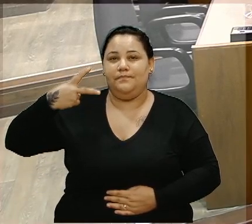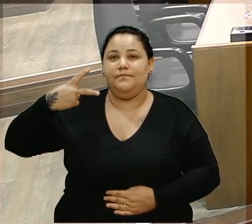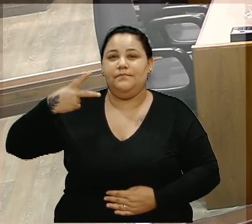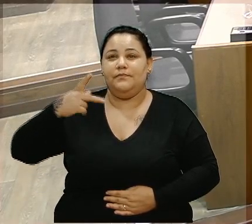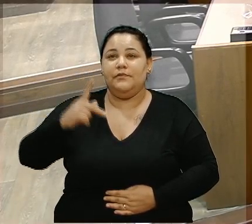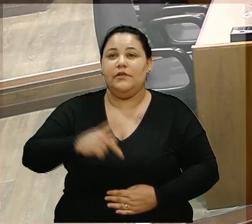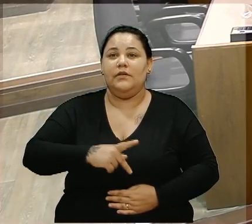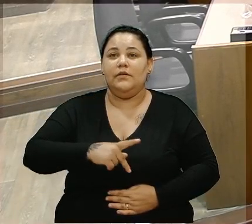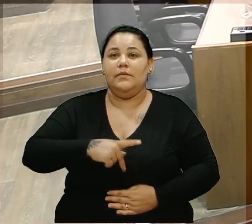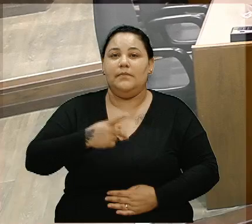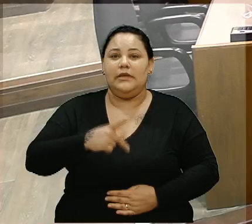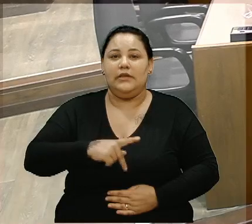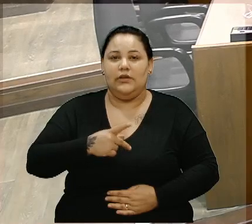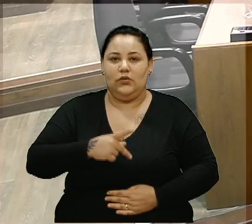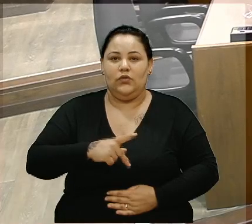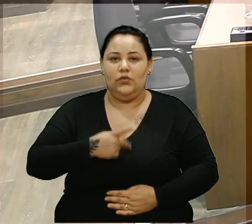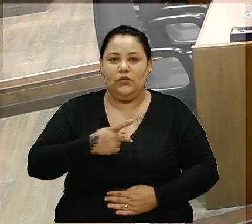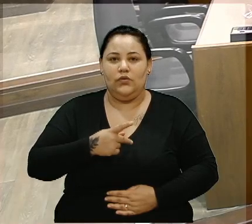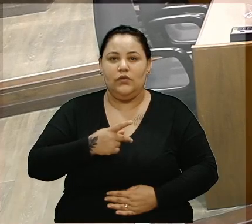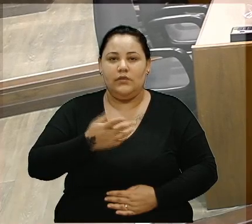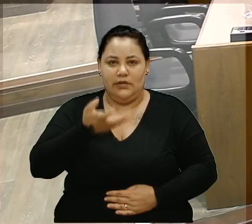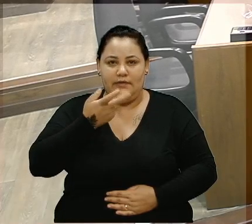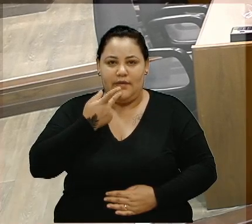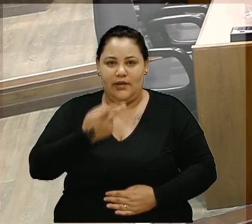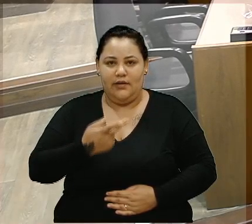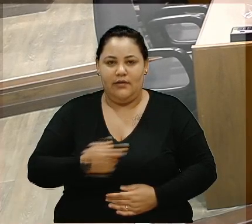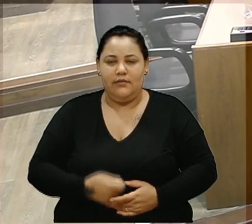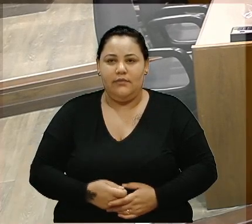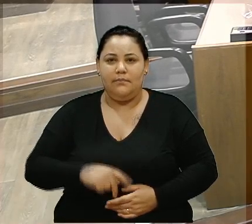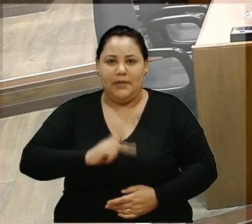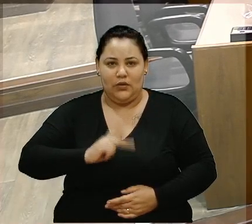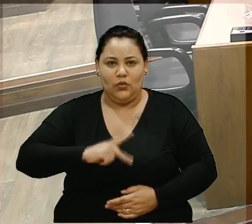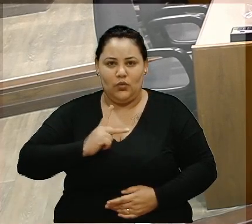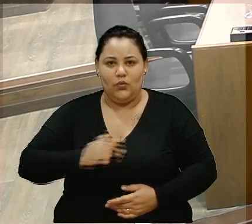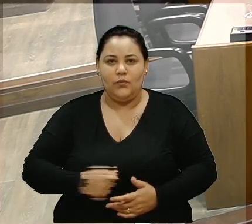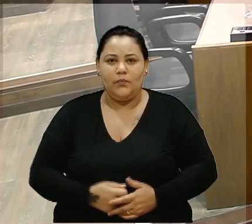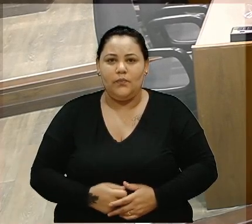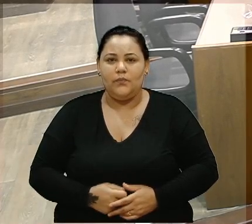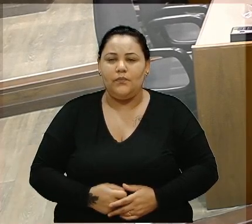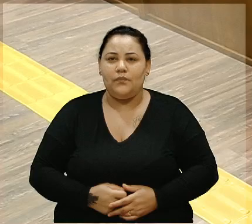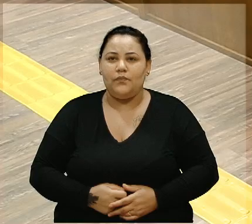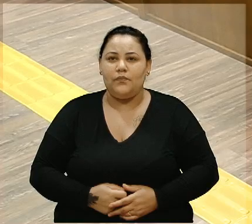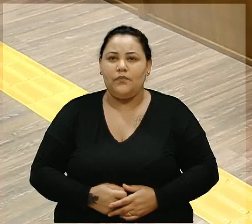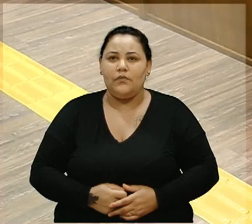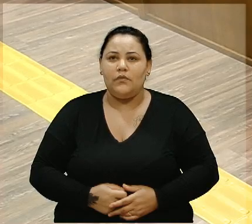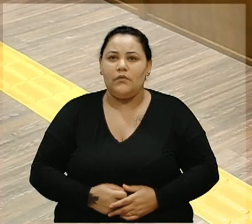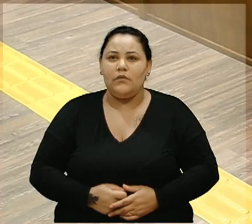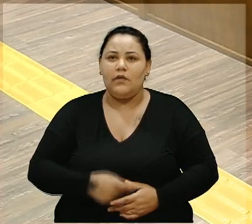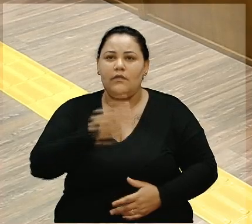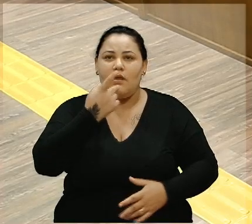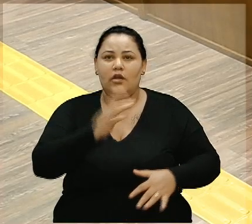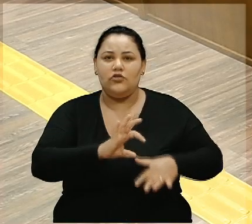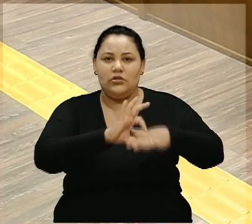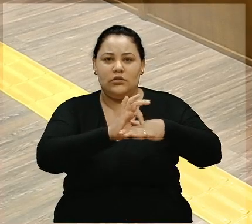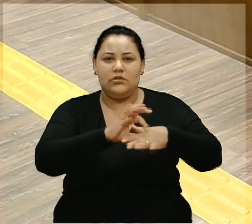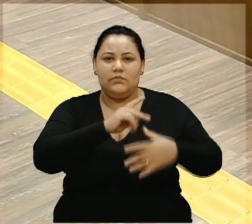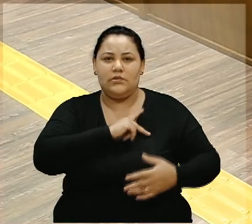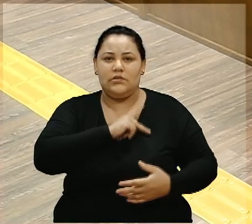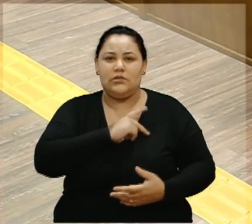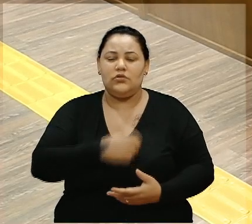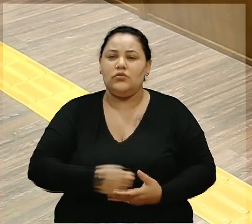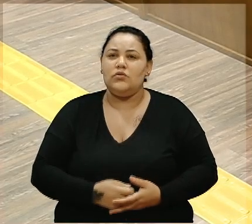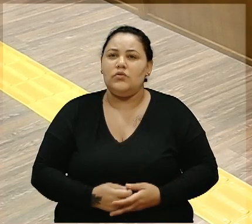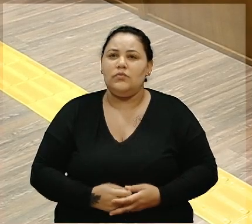O vereador Pedro pede uma declaração de líder para mim continuar. Uma declaração de líder, presidente. Declaração de